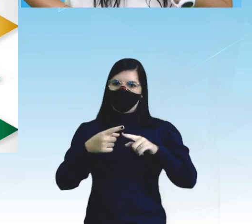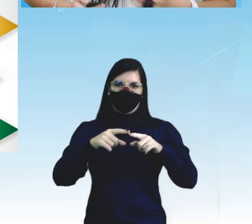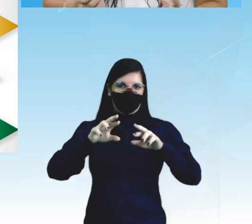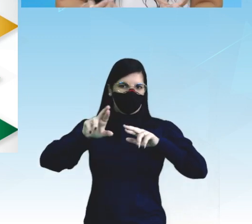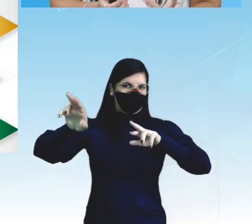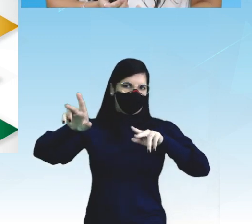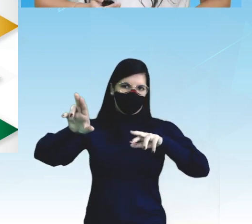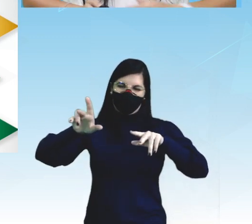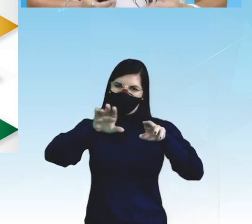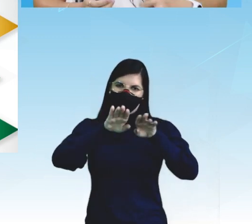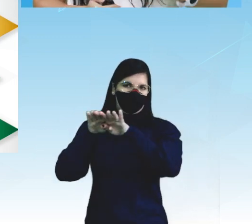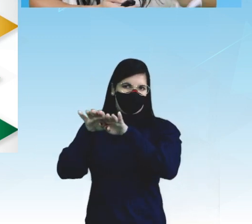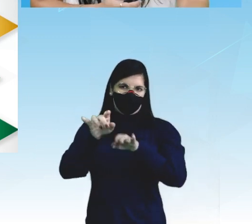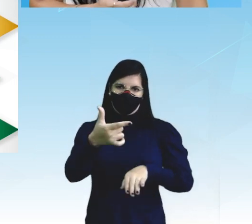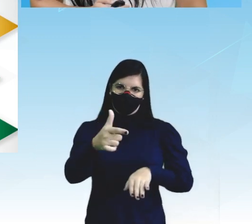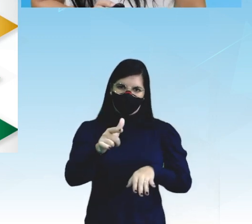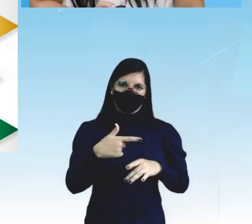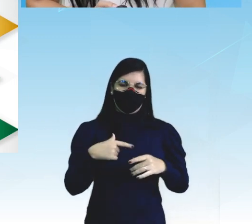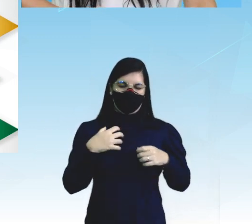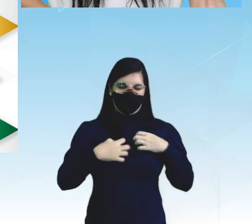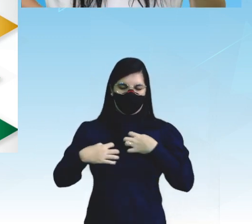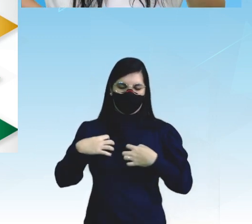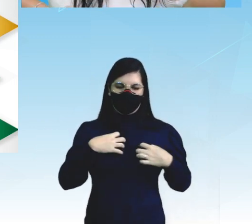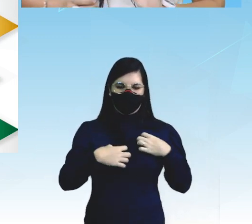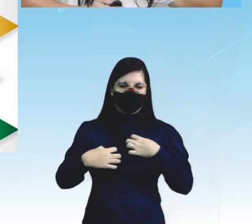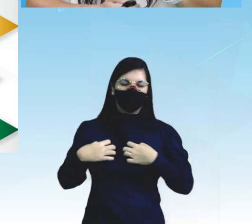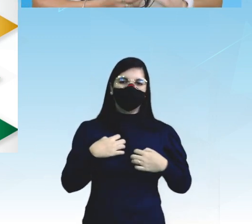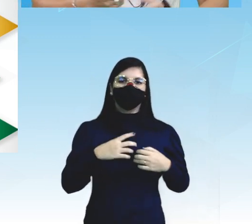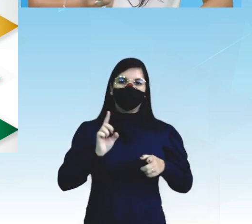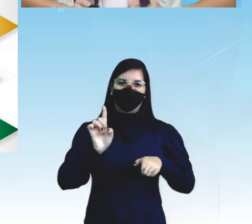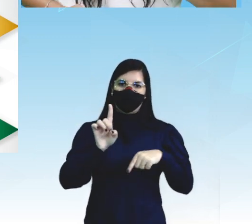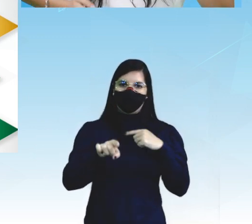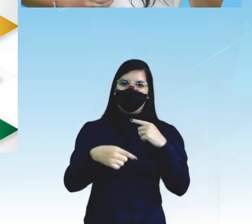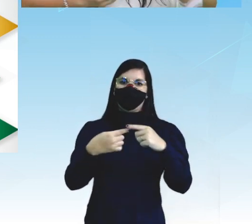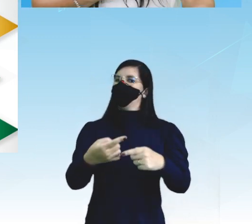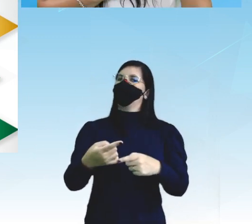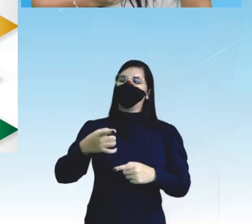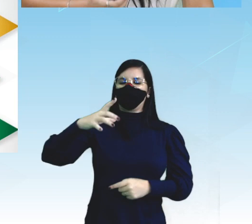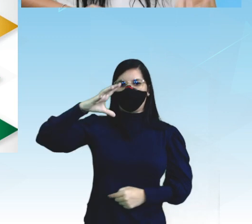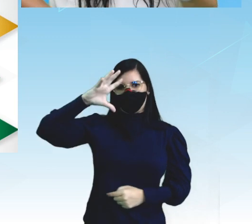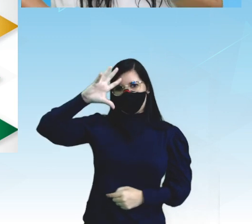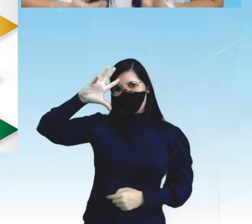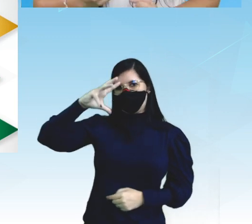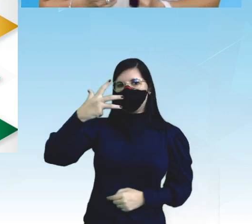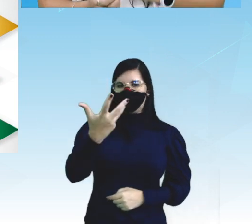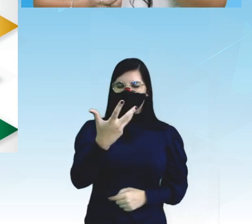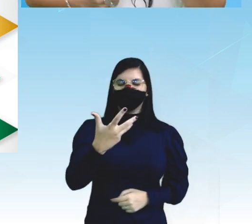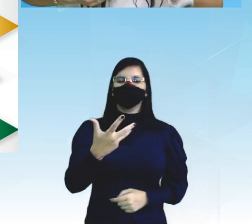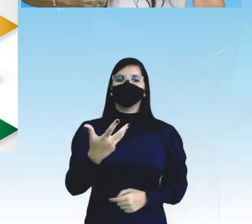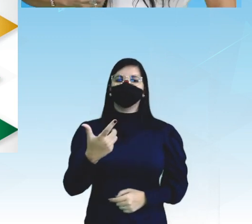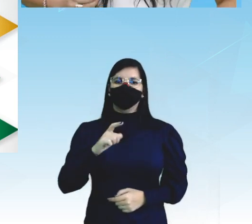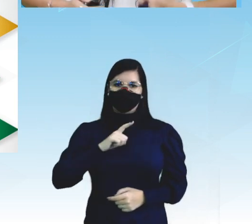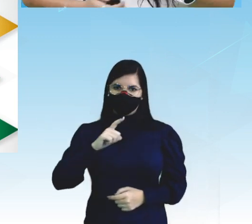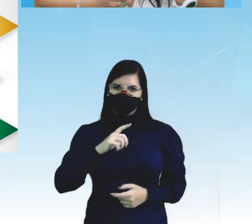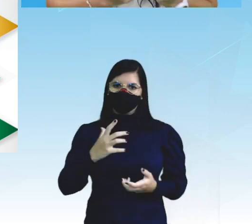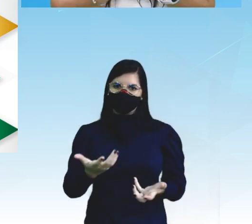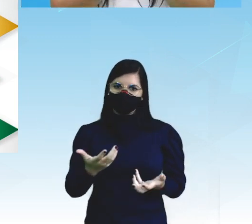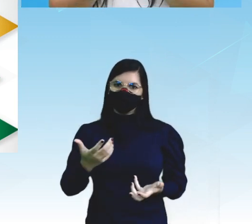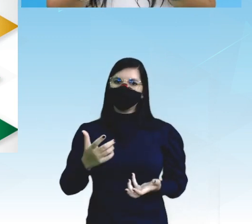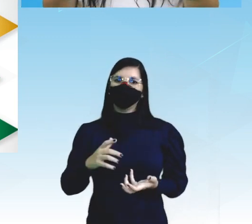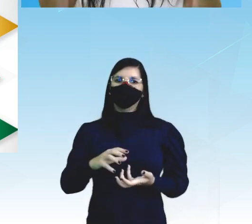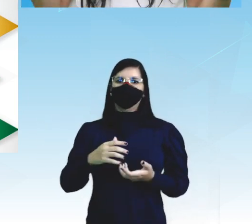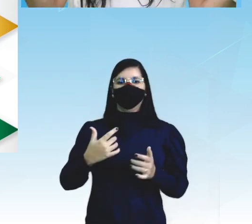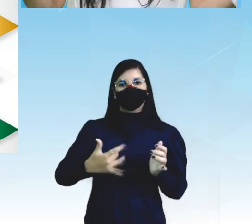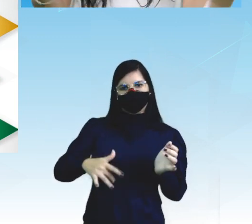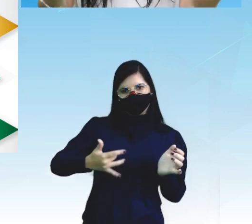E isso, obviamente, o incomodou bastante. Mas aí, quando ele resolveu levar o bandolim para tocar, né, no intervalo, as